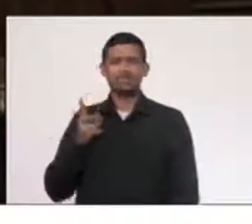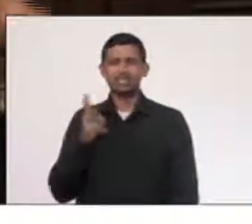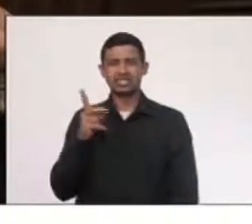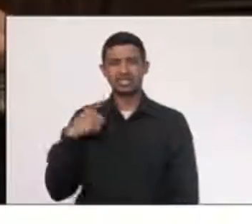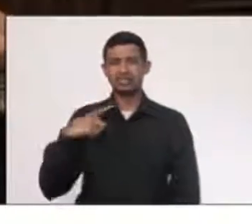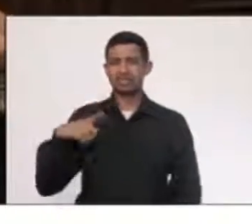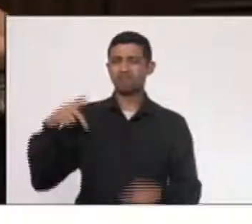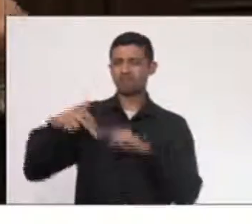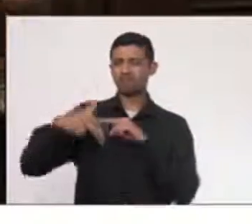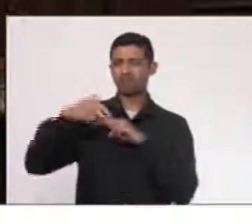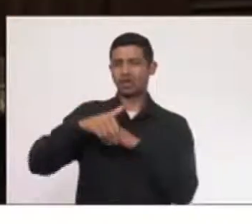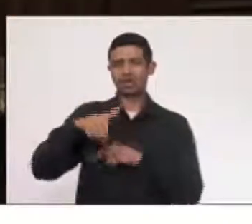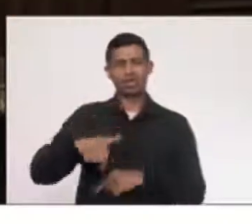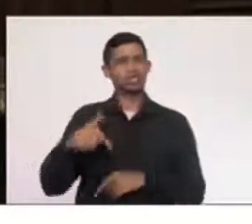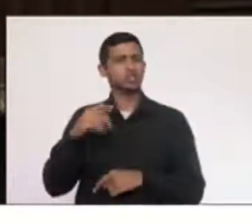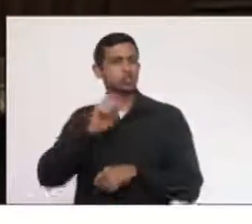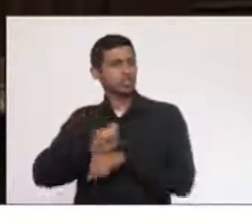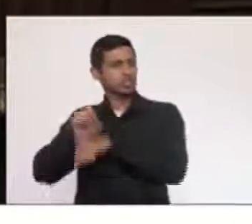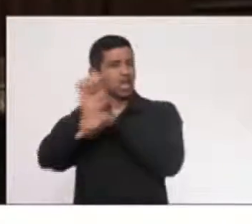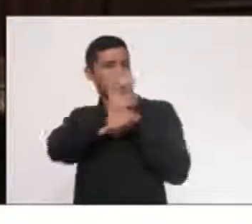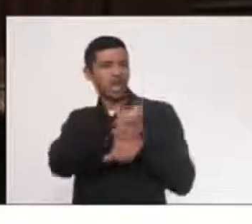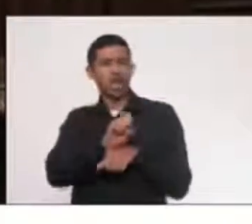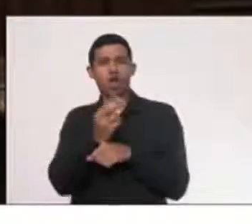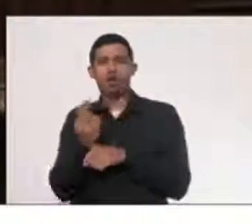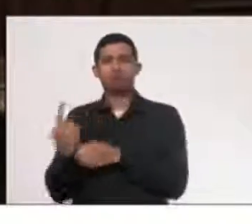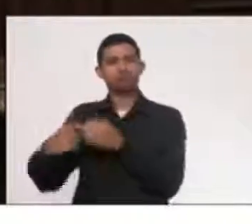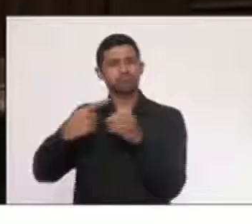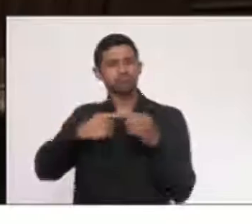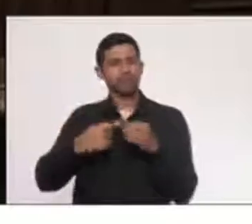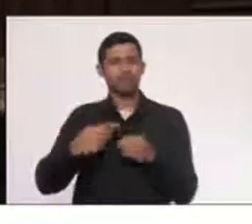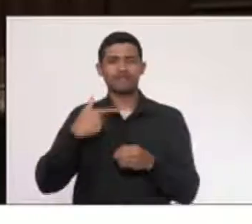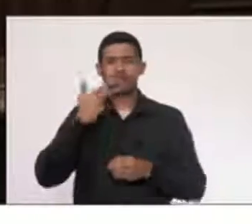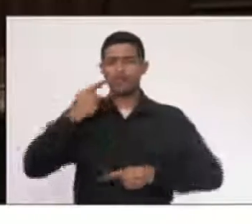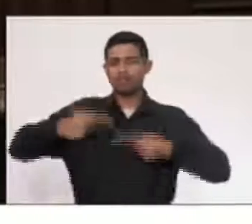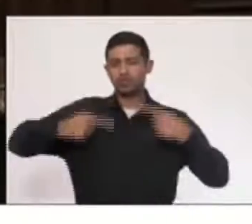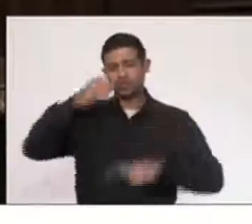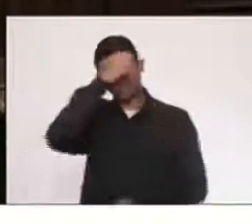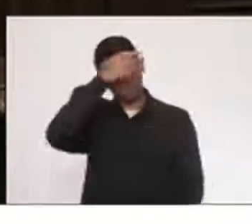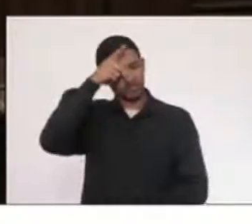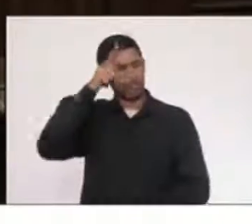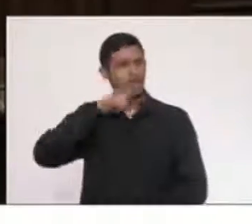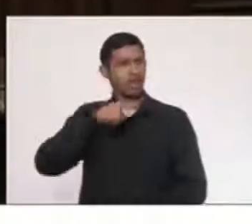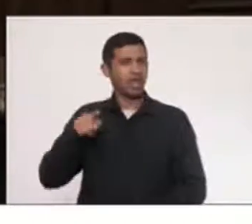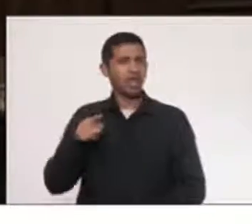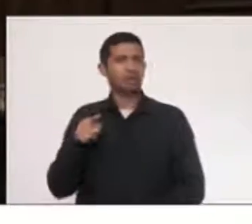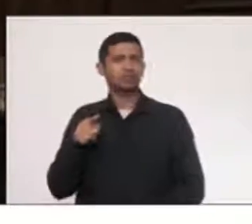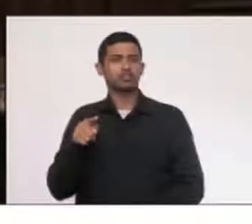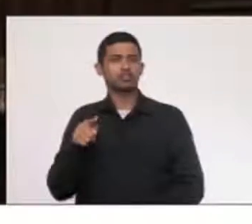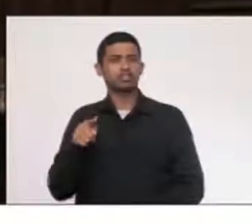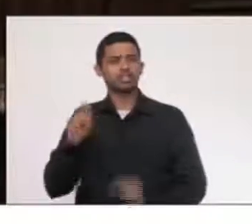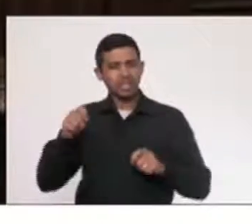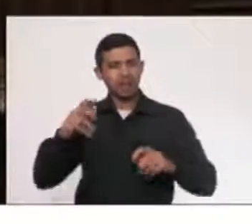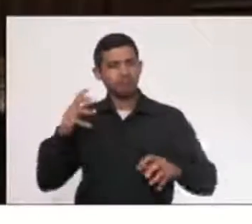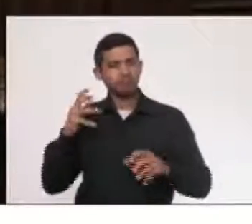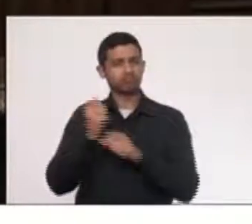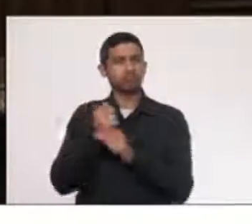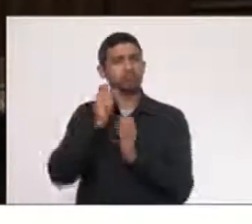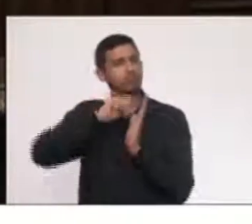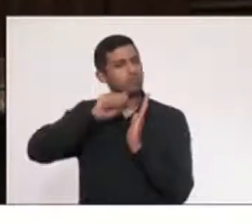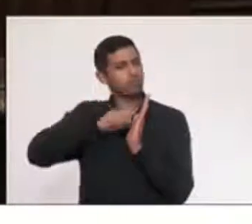estados e municípios, para que as políticas públicas sejam construídas a partir dos